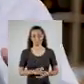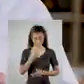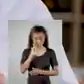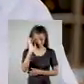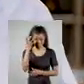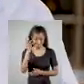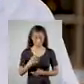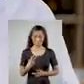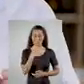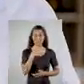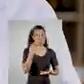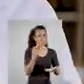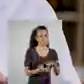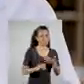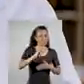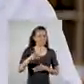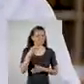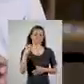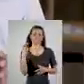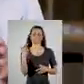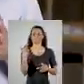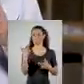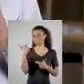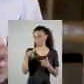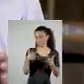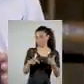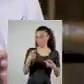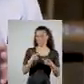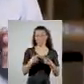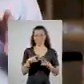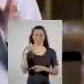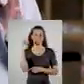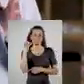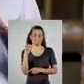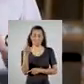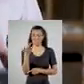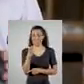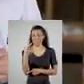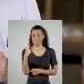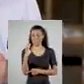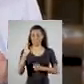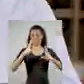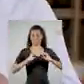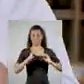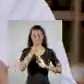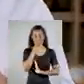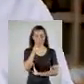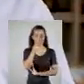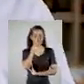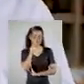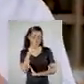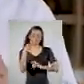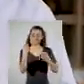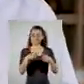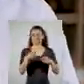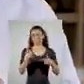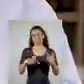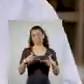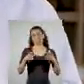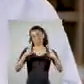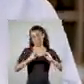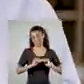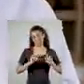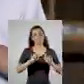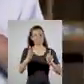Não dá pra perder oportunidade de emprego só porque Porto Alegre não oferece creches noturnas pras mães e pais que